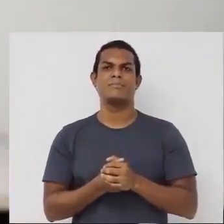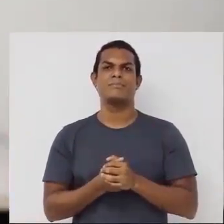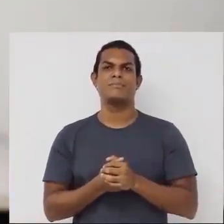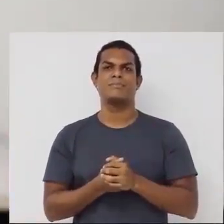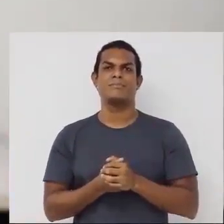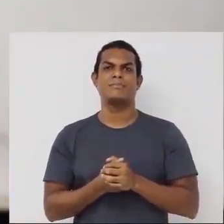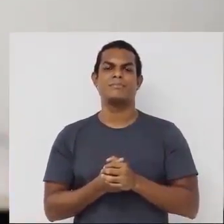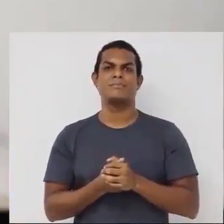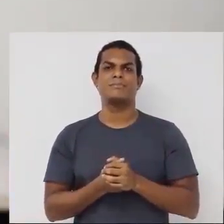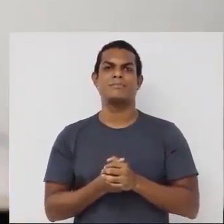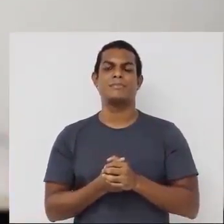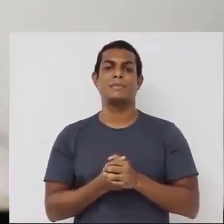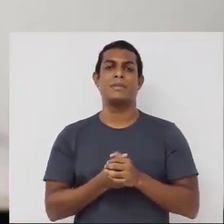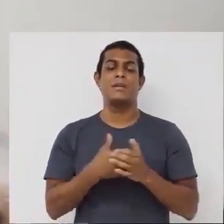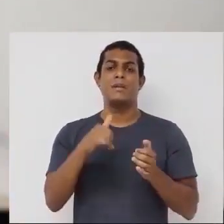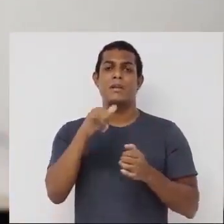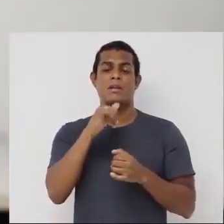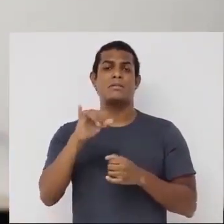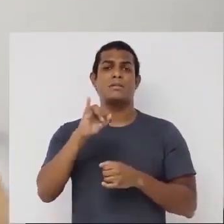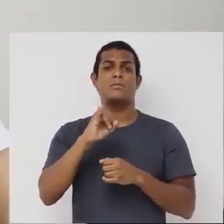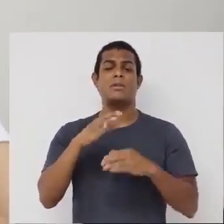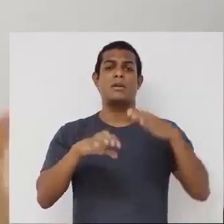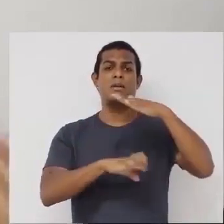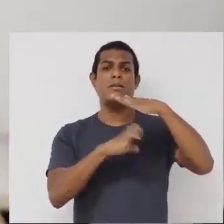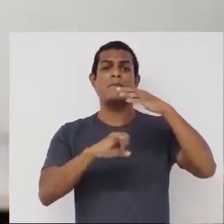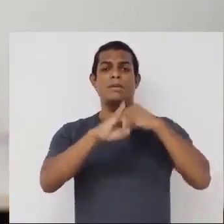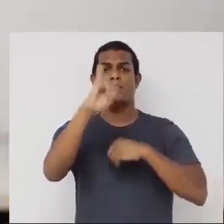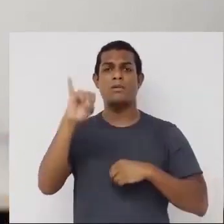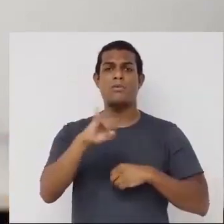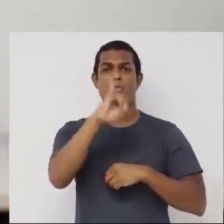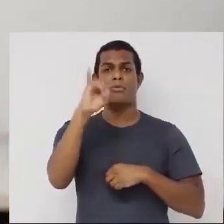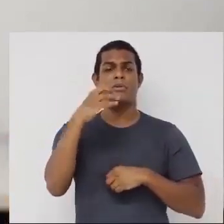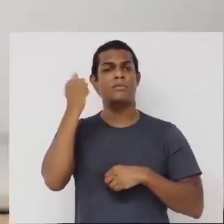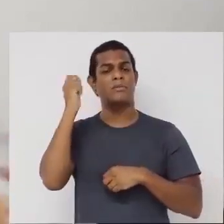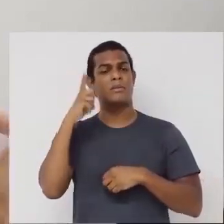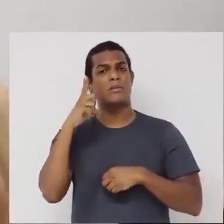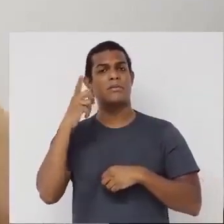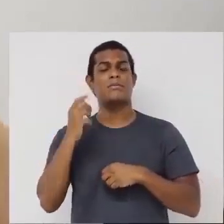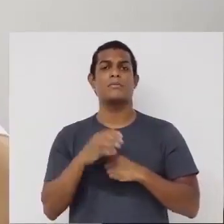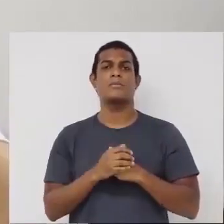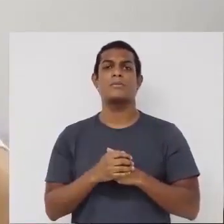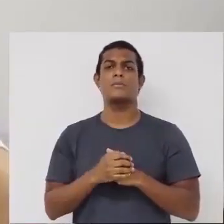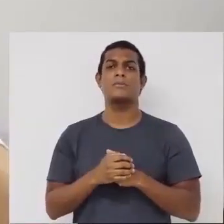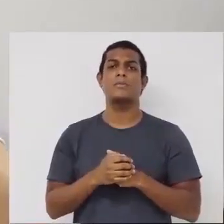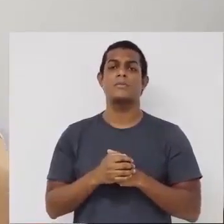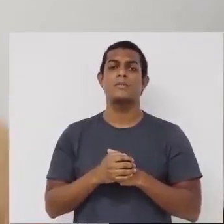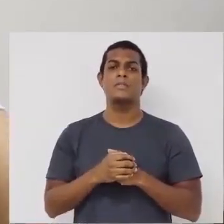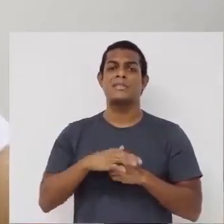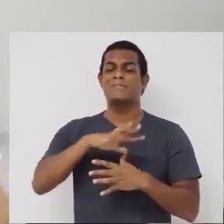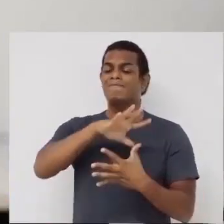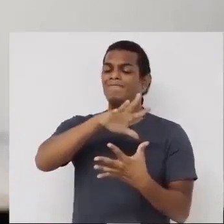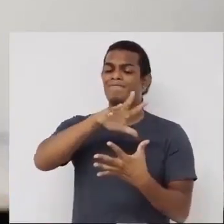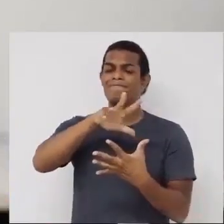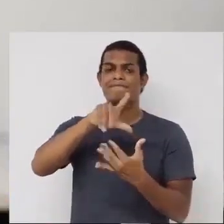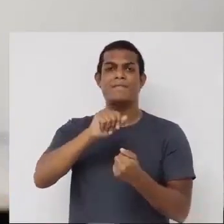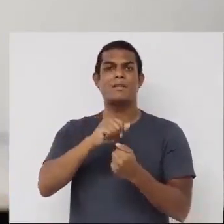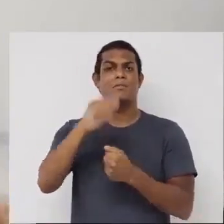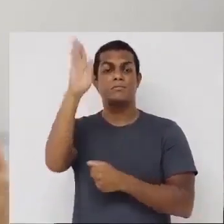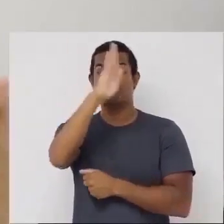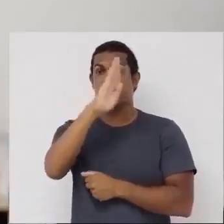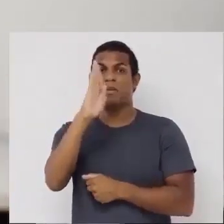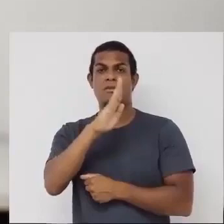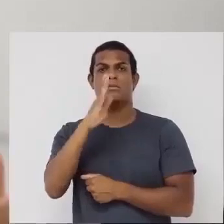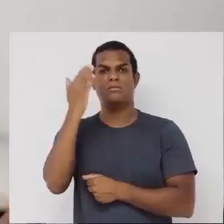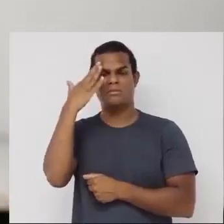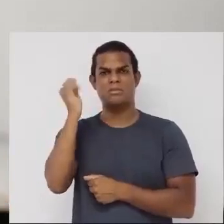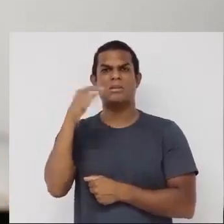O caso mais recente que aconteceu foi o da Oi, que é a telefônica, foi um caso que repercutiu nacionalmente